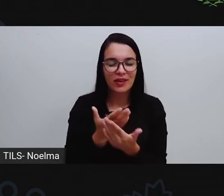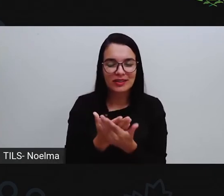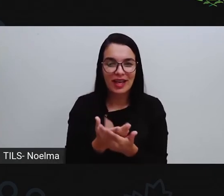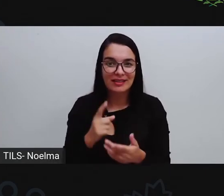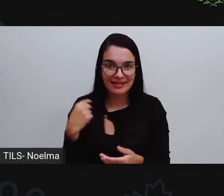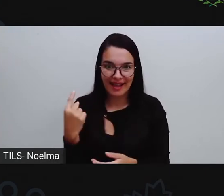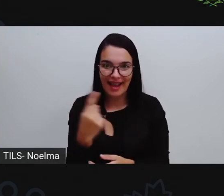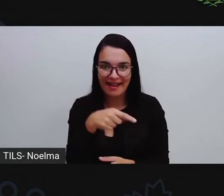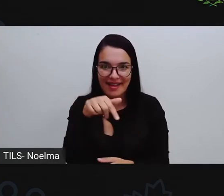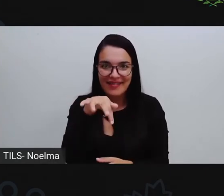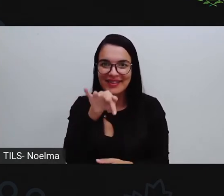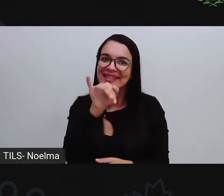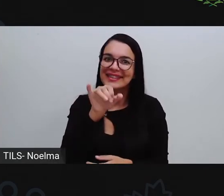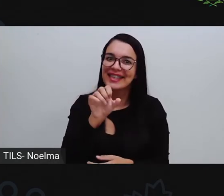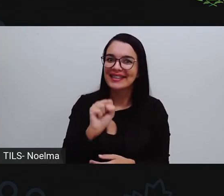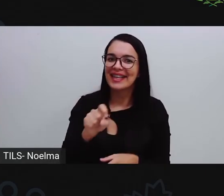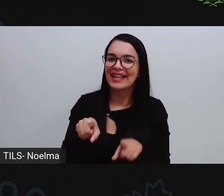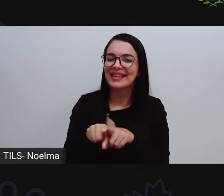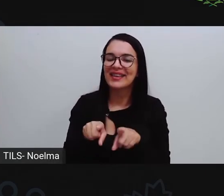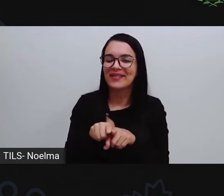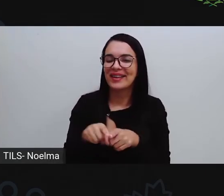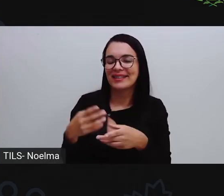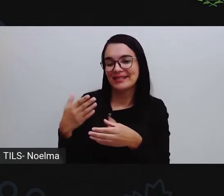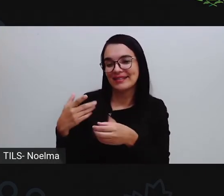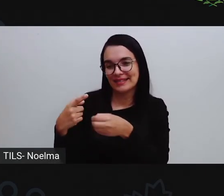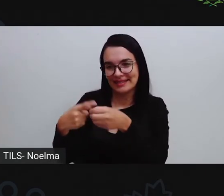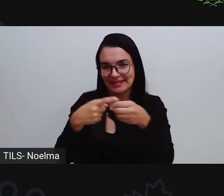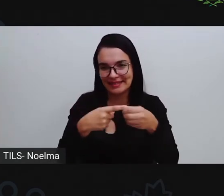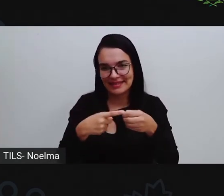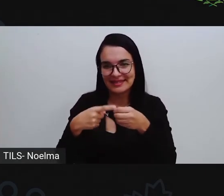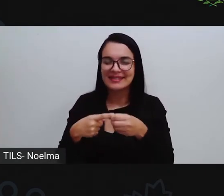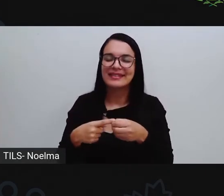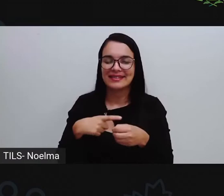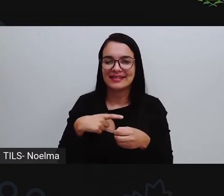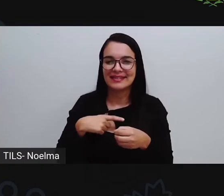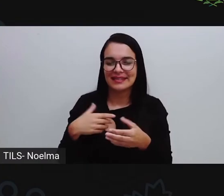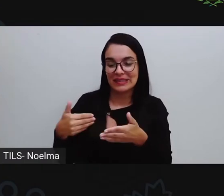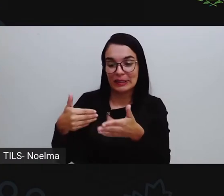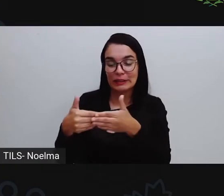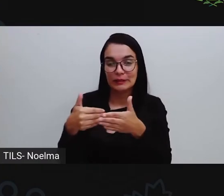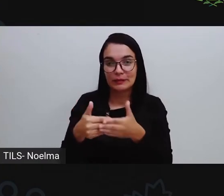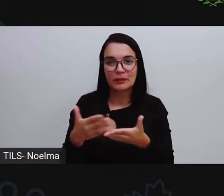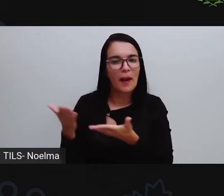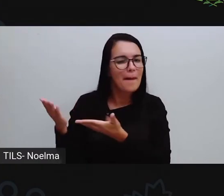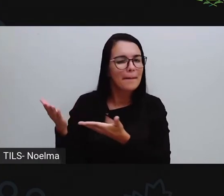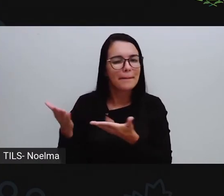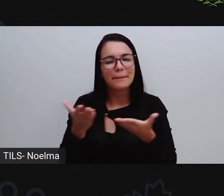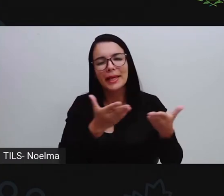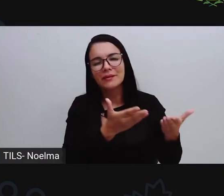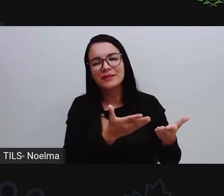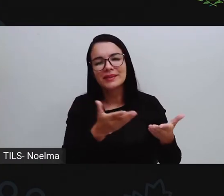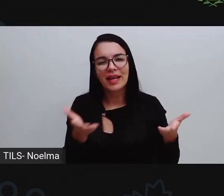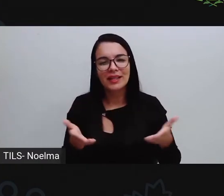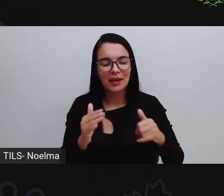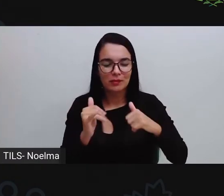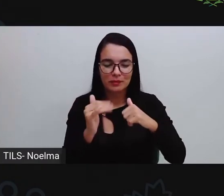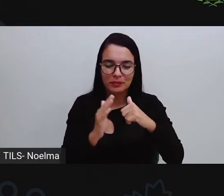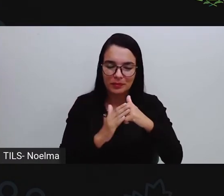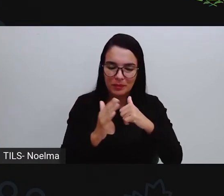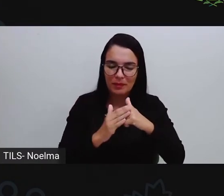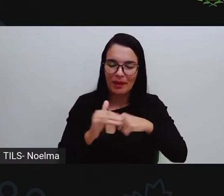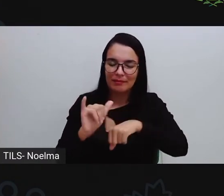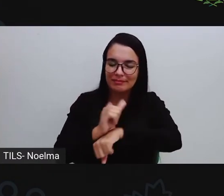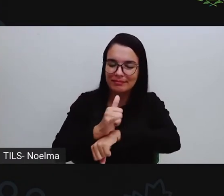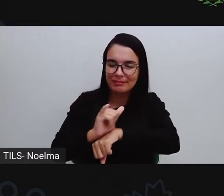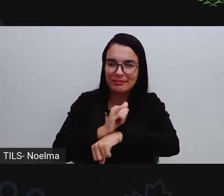em Feira de Santana e nas cidades aí circunvizinhas né eu sejam bem-vindos ao nosso canal para mais um momento